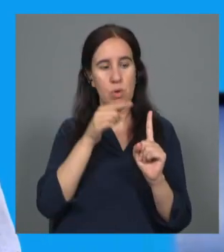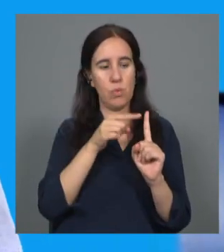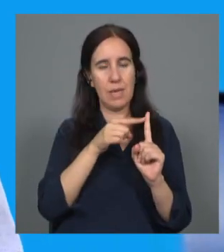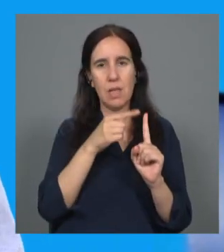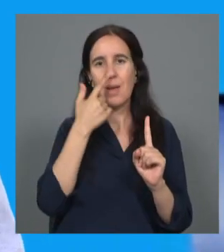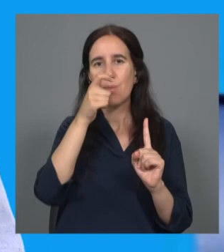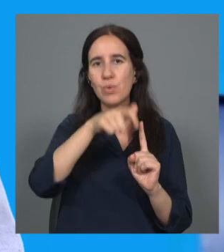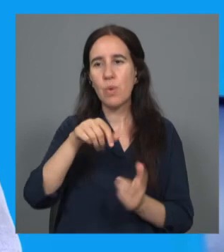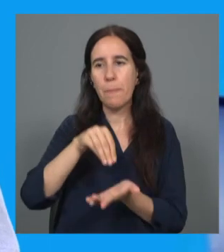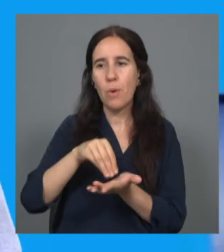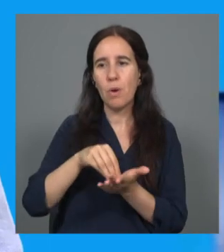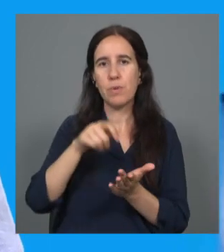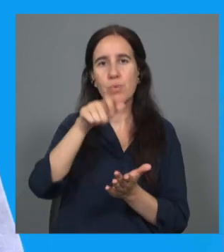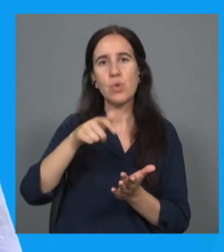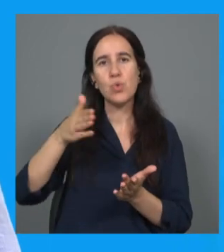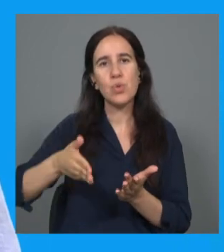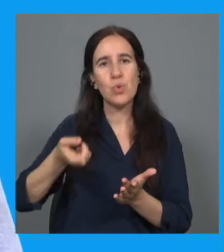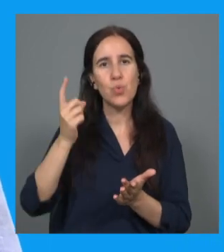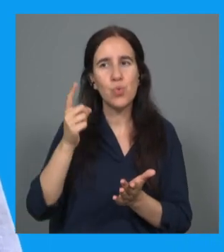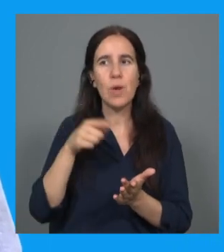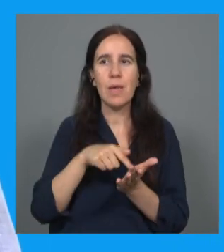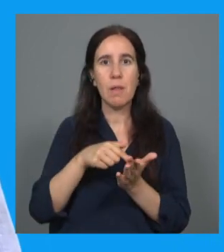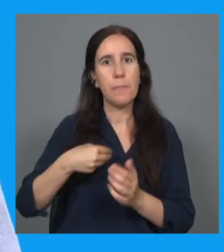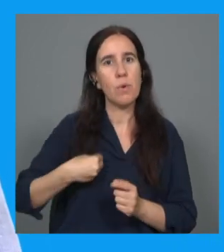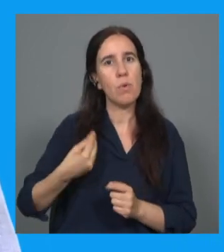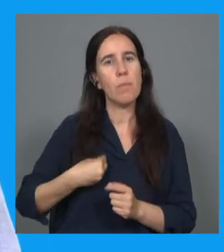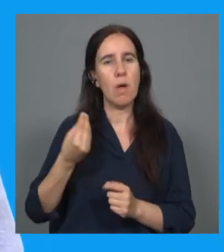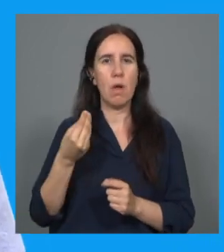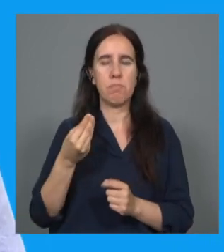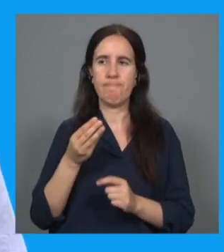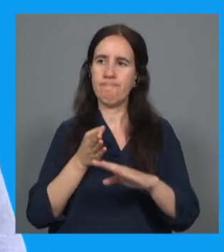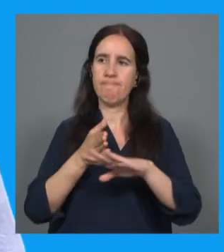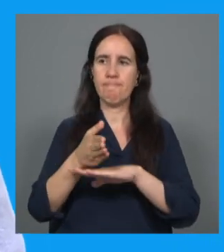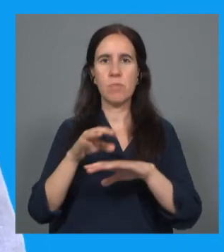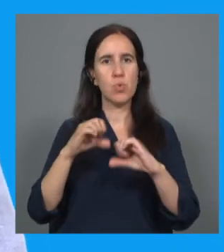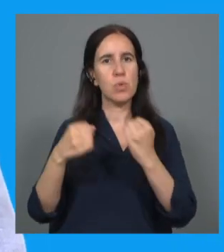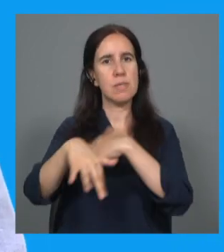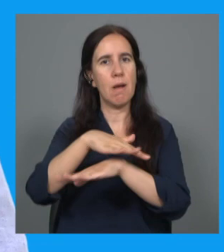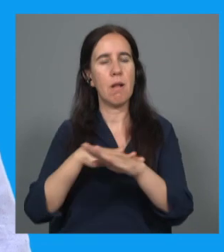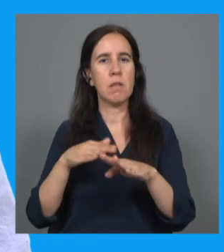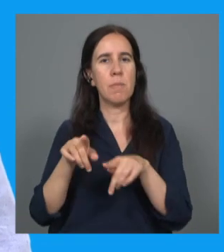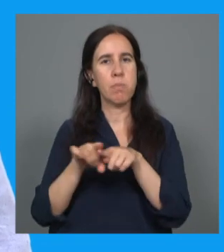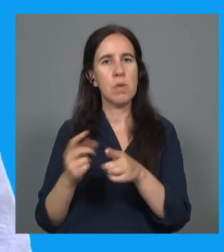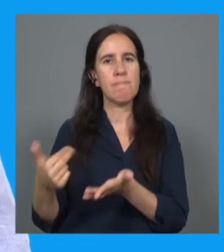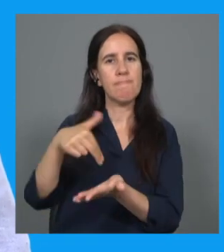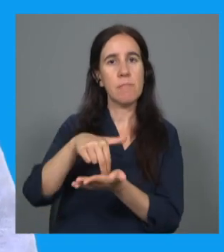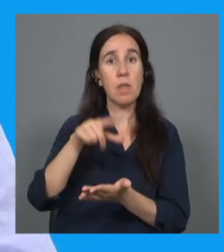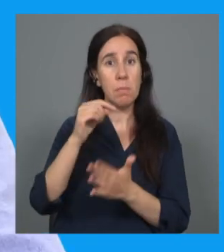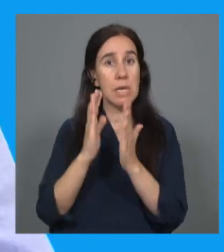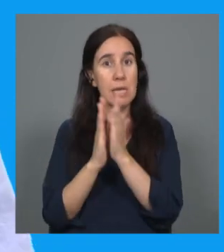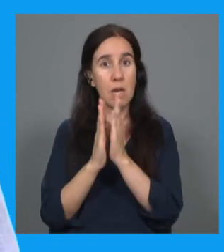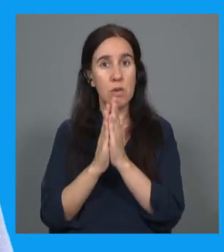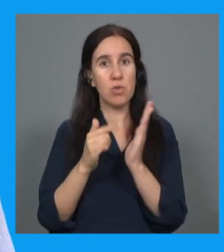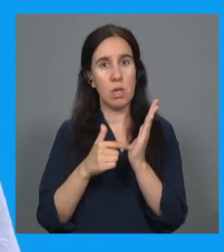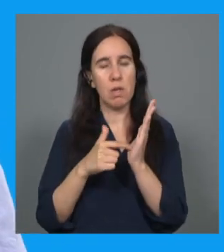os injustiçados, portanto, teve uma intervenção social e política e uma intervenção na Igreja também no sentido